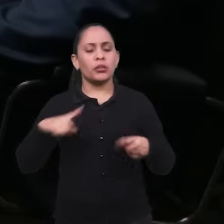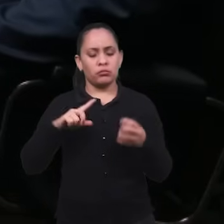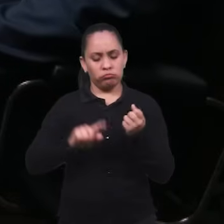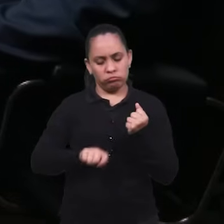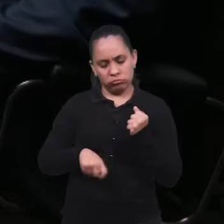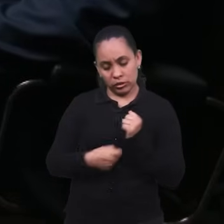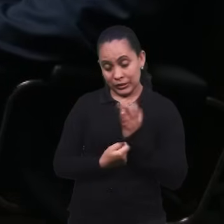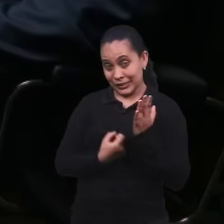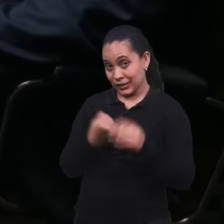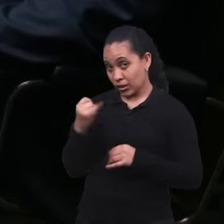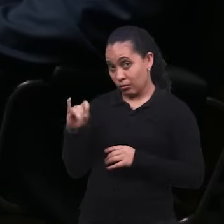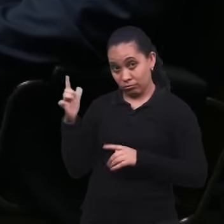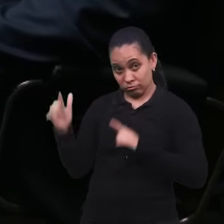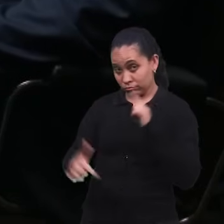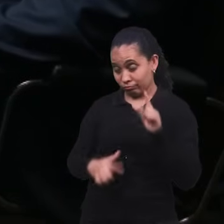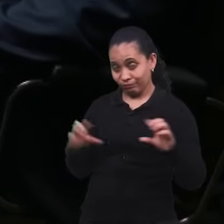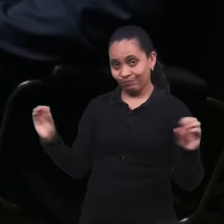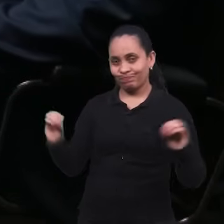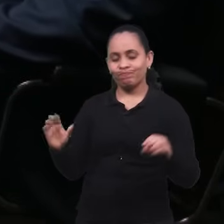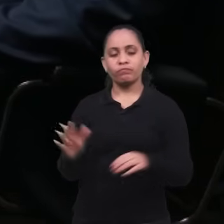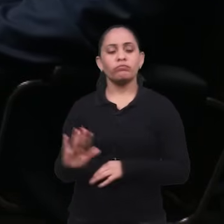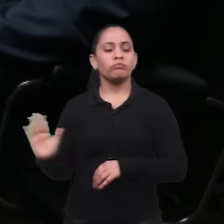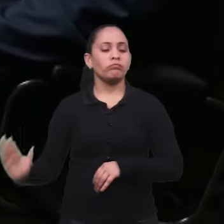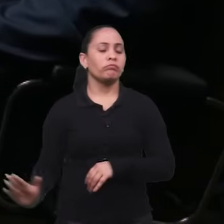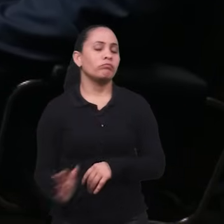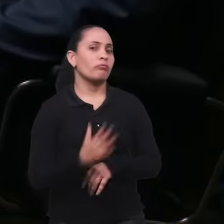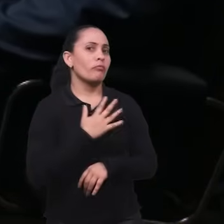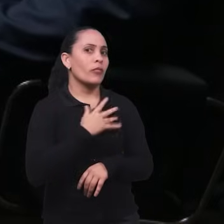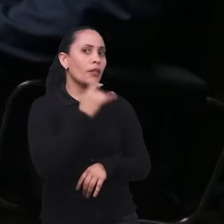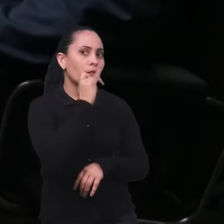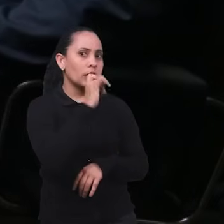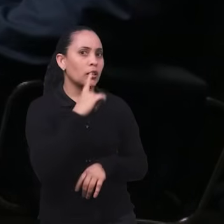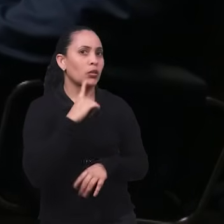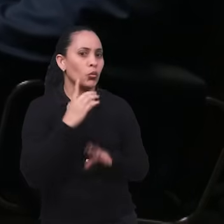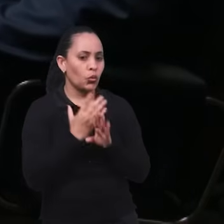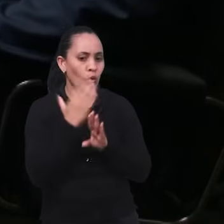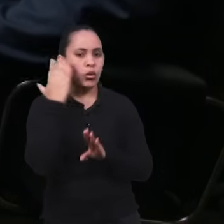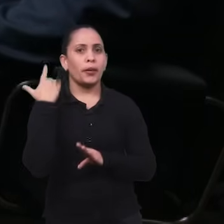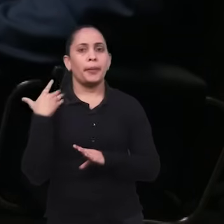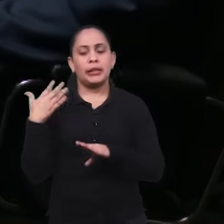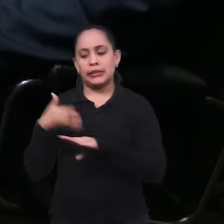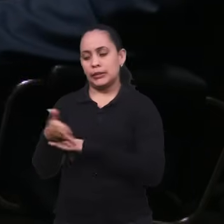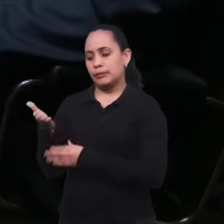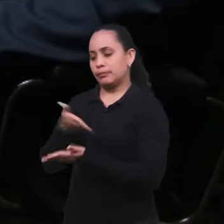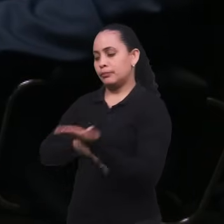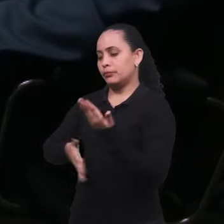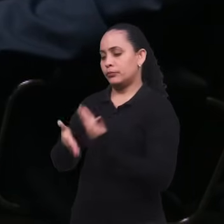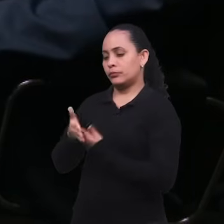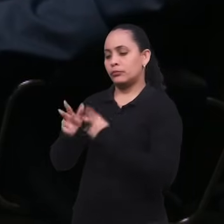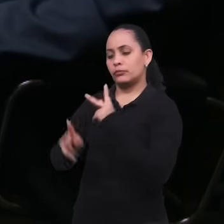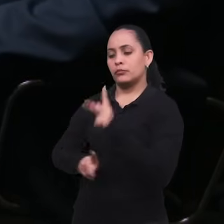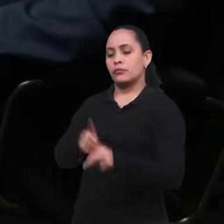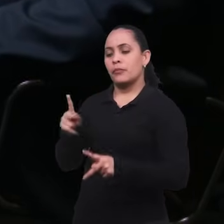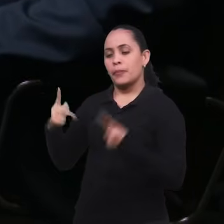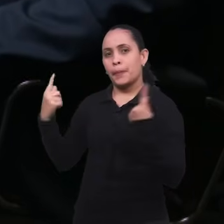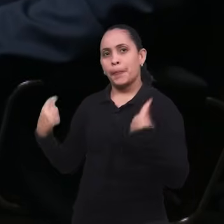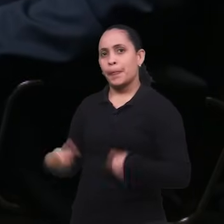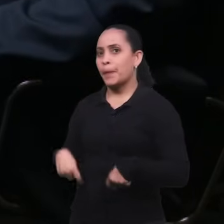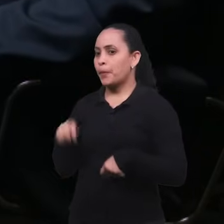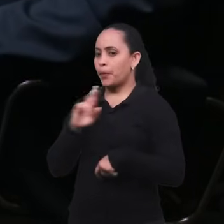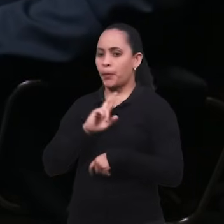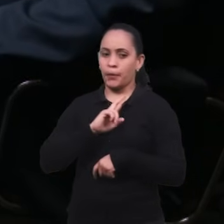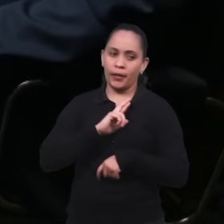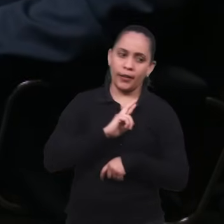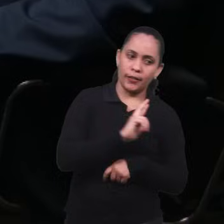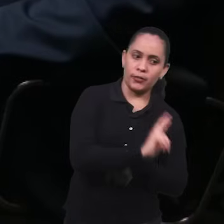ela tinha o mistério. Se não trabalhasses com ela, o que eu quero dizer é o seguinte, para o homem descobrir o mistério, ele tem que estar na igreja. Tá no corpo. Ele tem que estar no corpo. Não